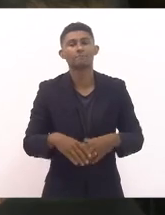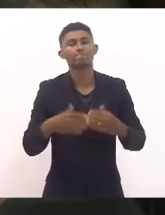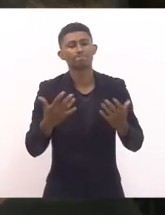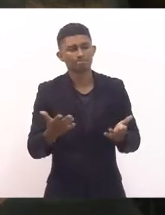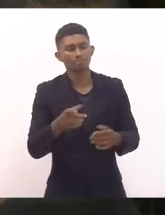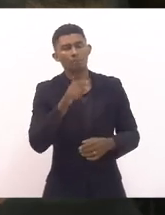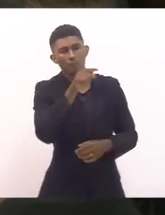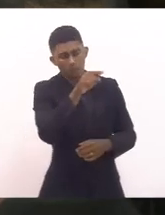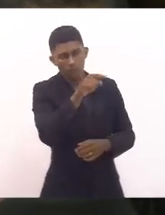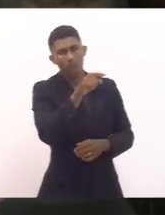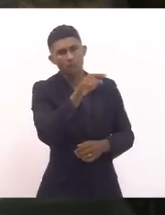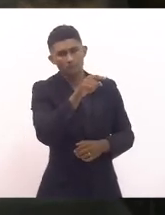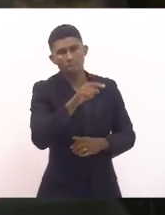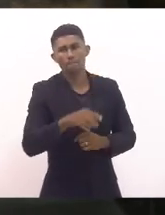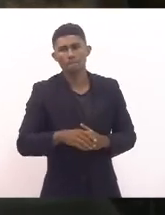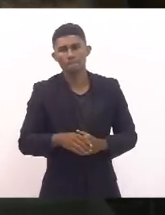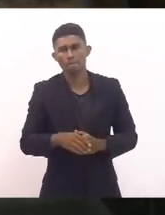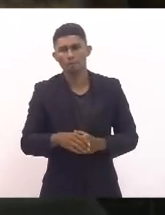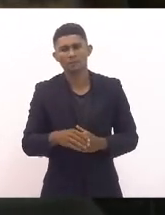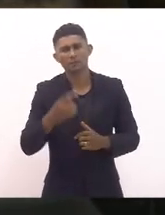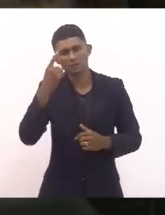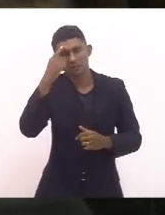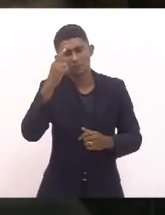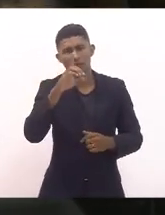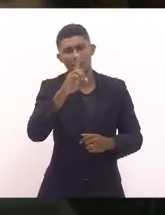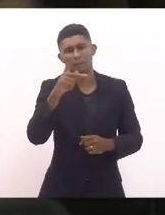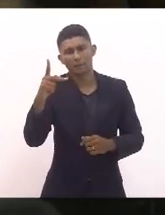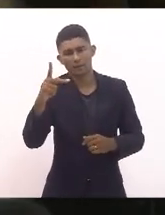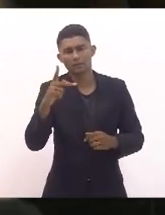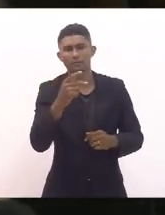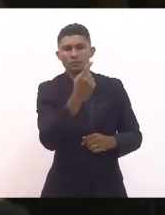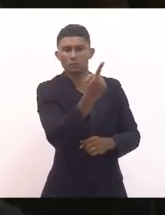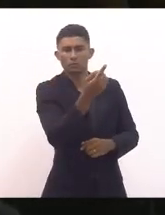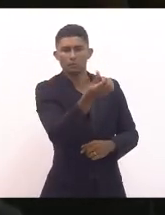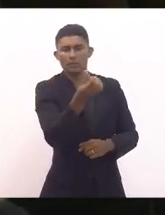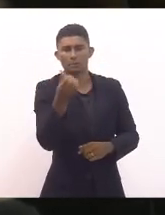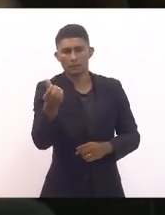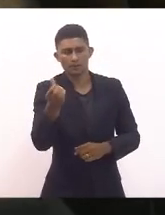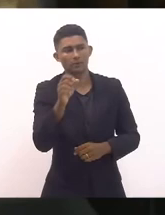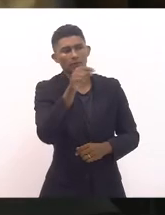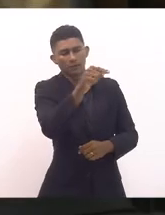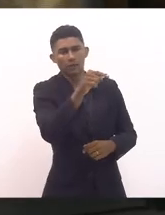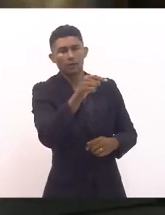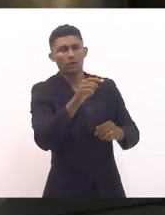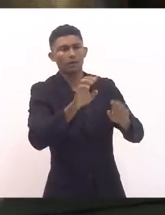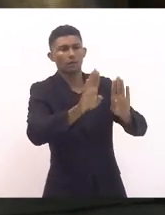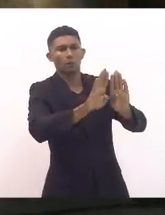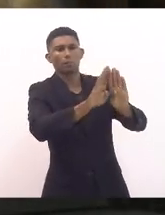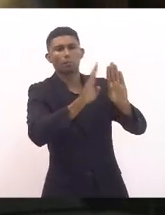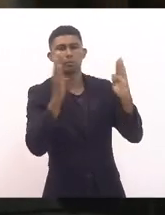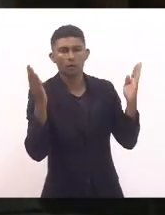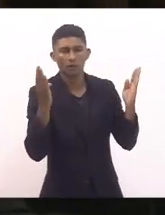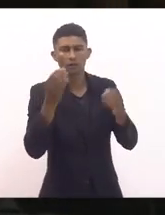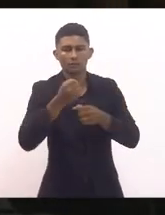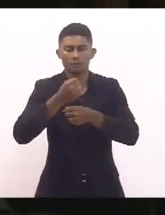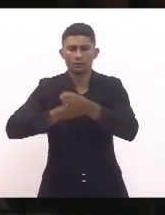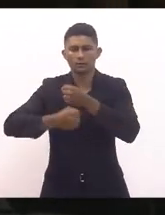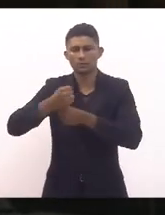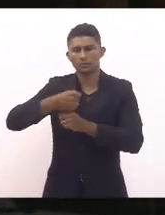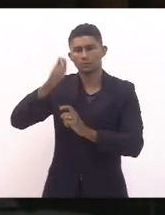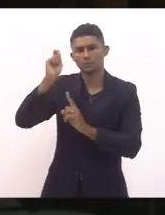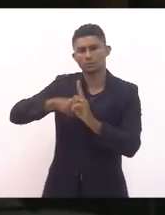extensão, não é, da 166DP, que foi inaugurada O ano passado, em julho